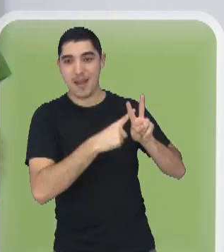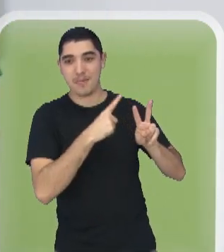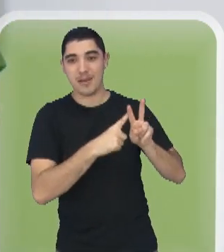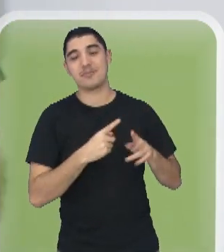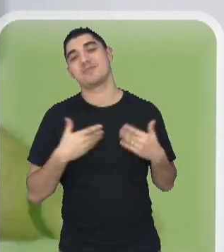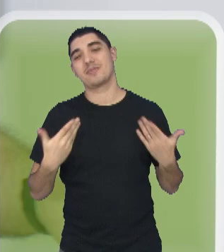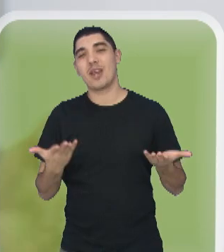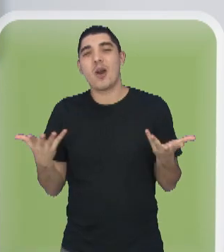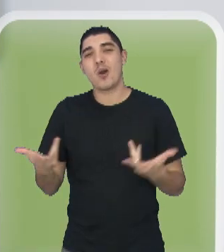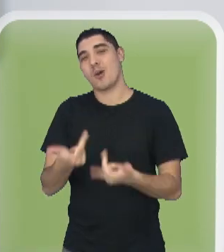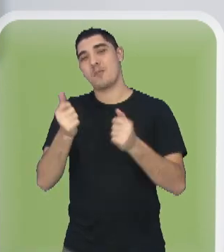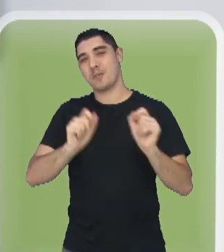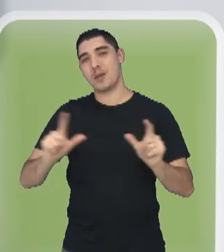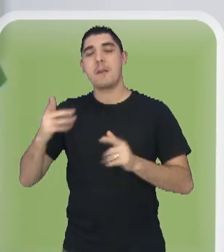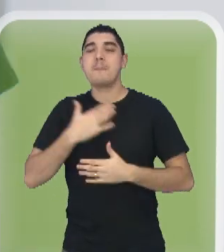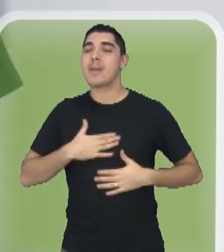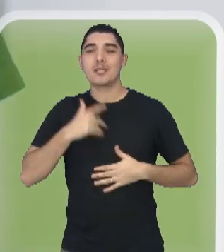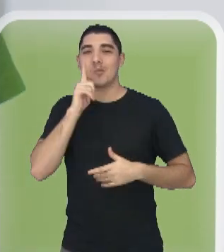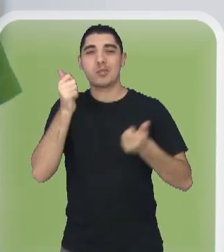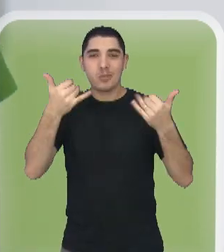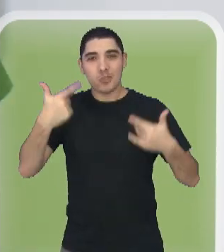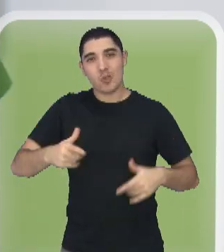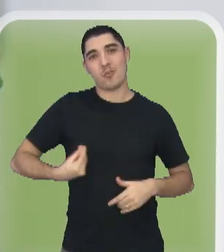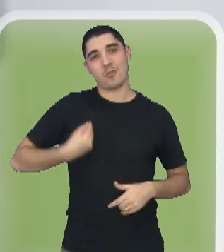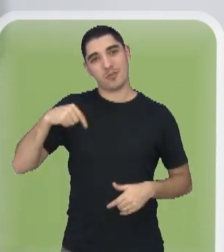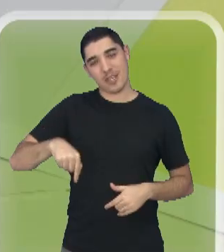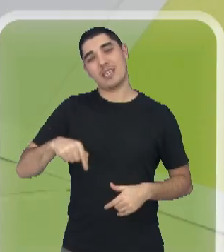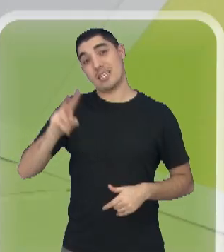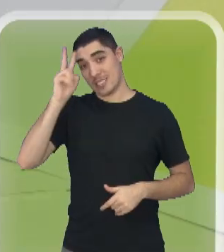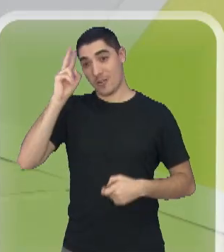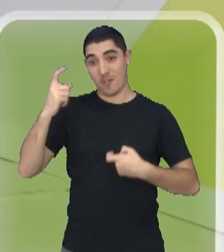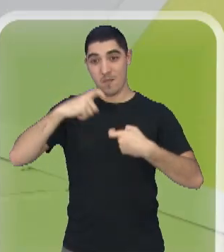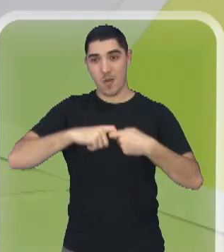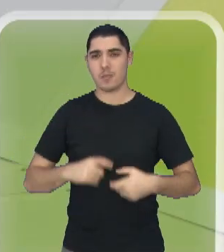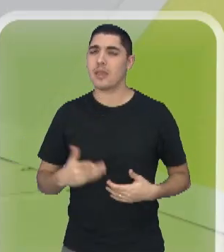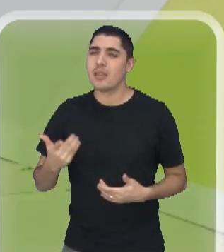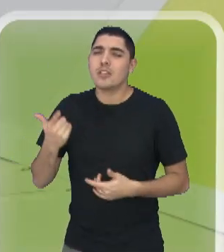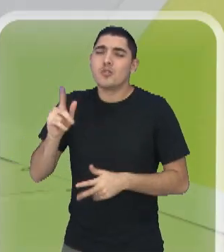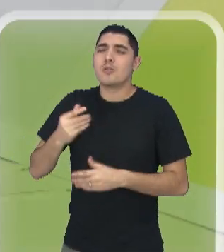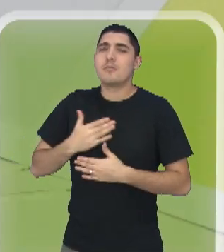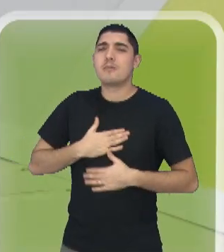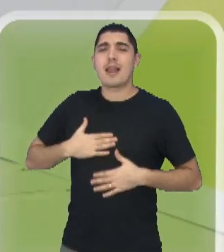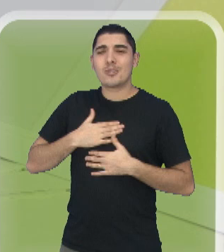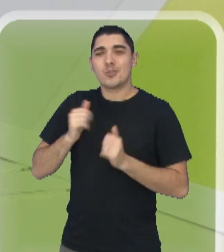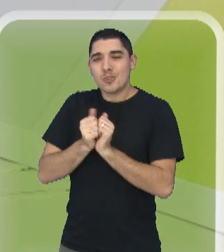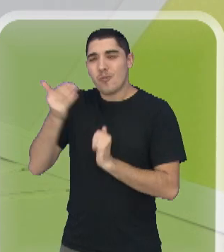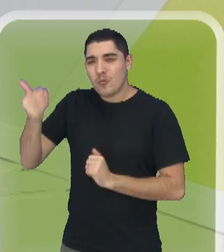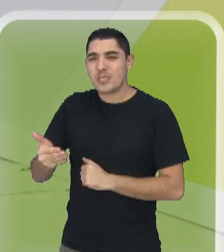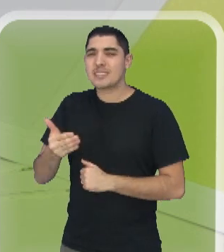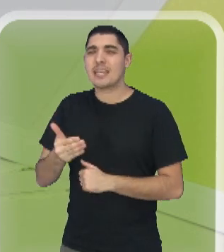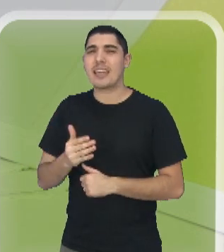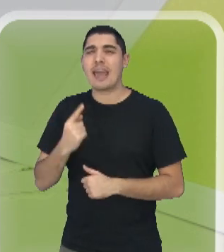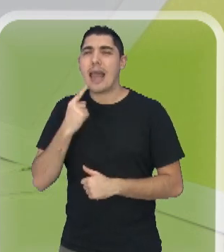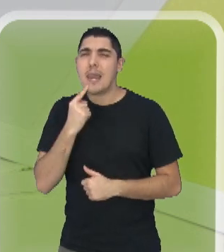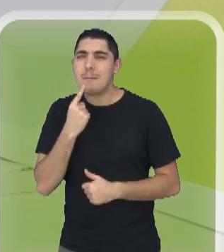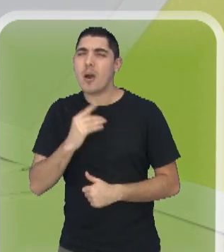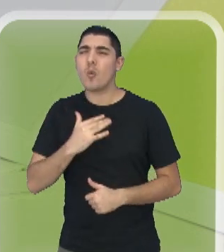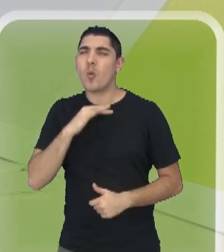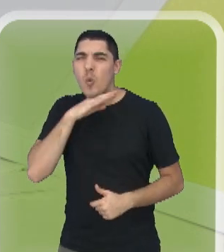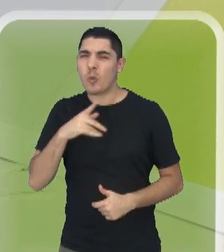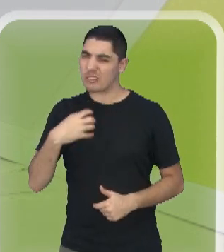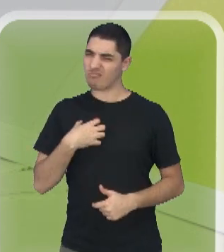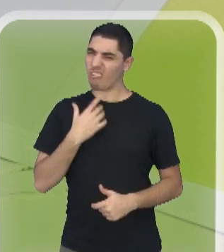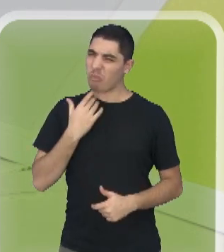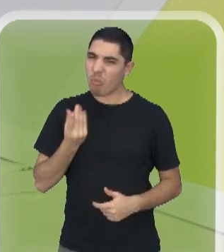ótimo programa, um prazer inenarrável estar em mais uma Hora do Esporte, segunda-feira estamos de volta. Mas um prazer estar ao seu lado, azedume de Bruno. Que azedo, tá louco,